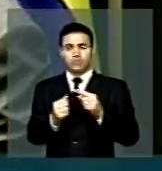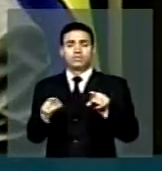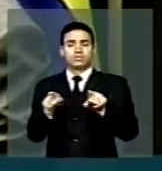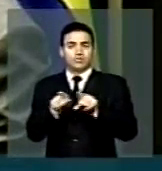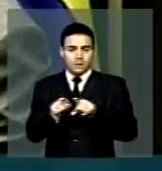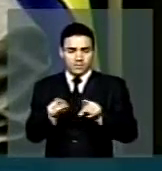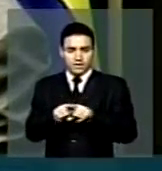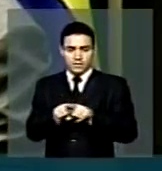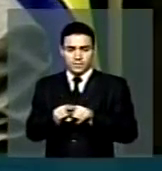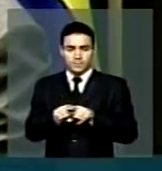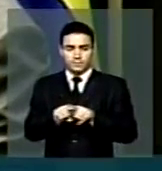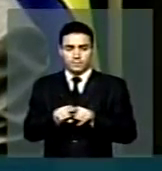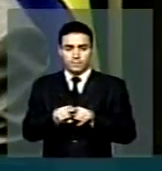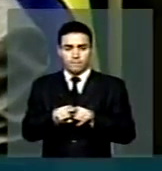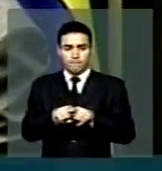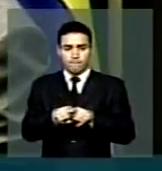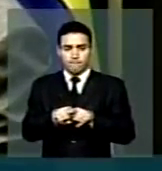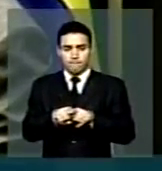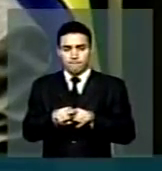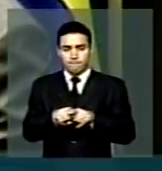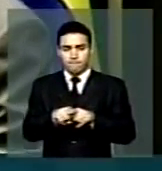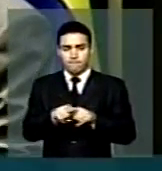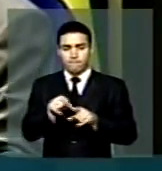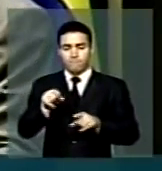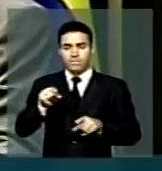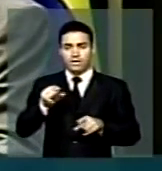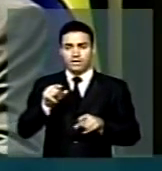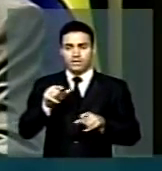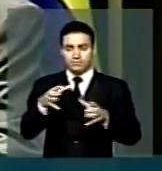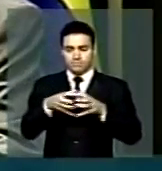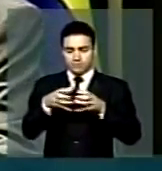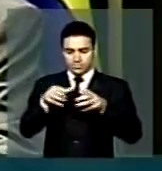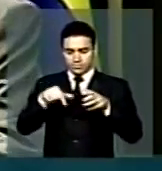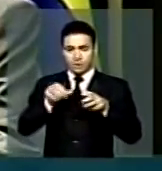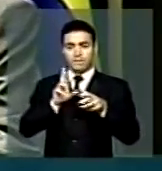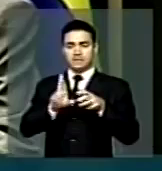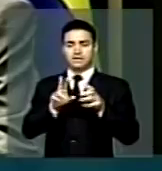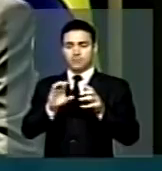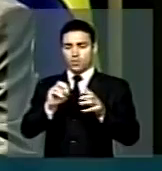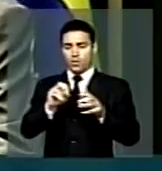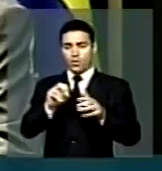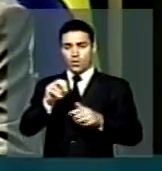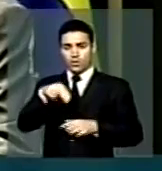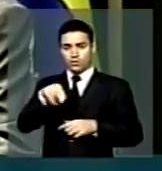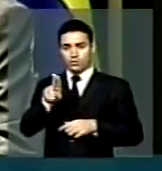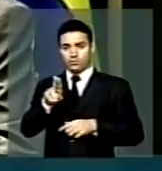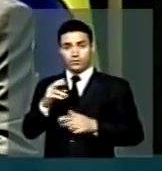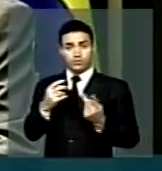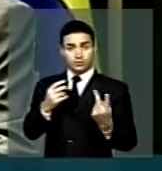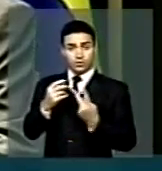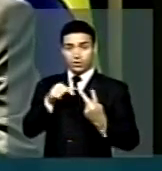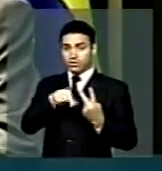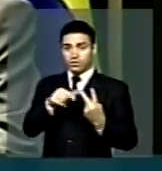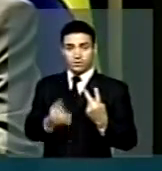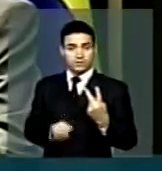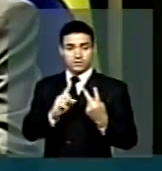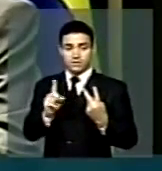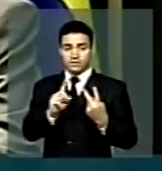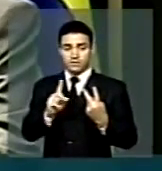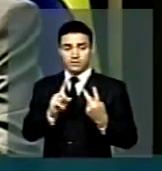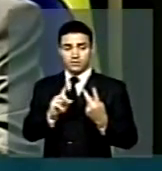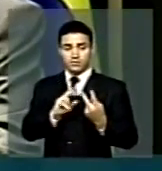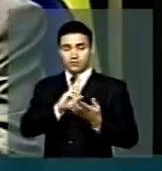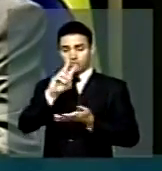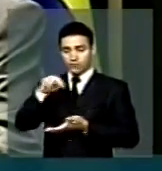a nossa representação na ONU, para conversar com ele. Nenhum dos dois pôde aceitar de vir ao